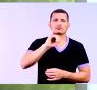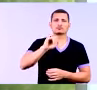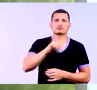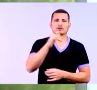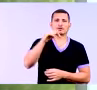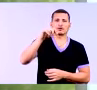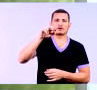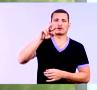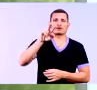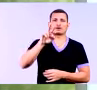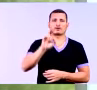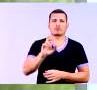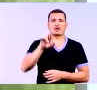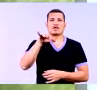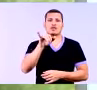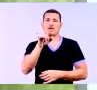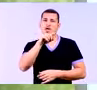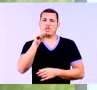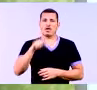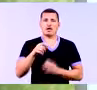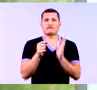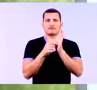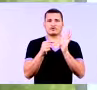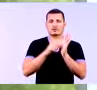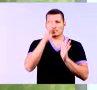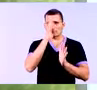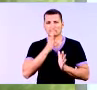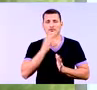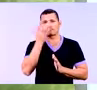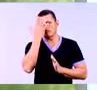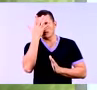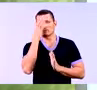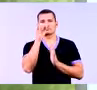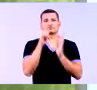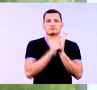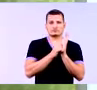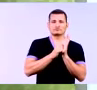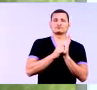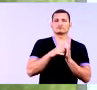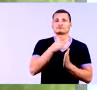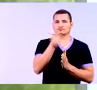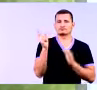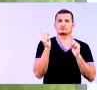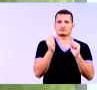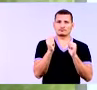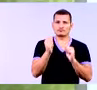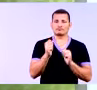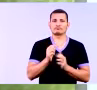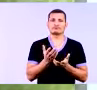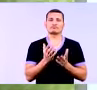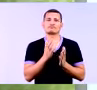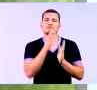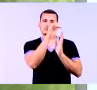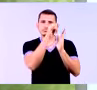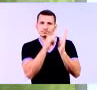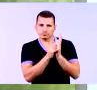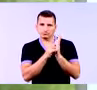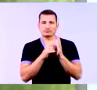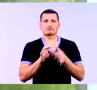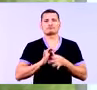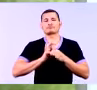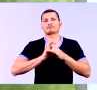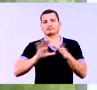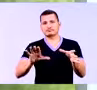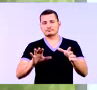uma ferramenta que é gratuita e é fácil de instalar, é pública e vocês podem em casa baixar à